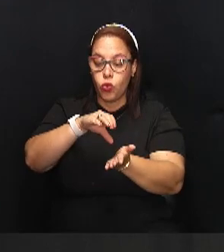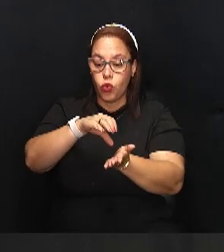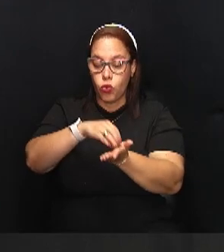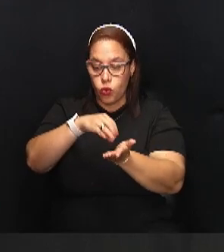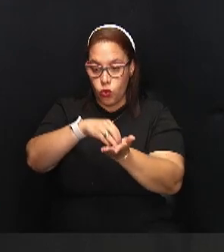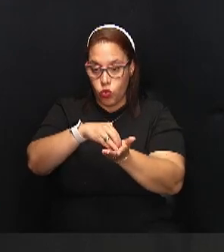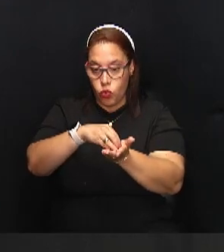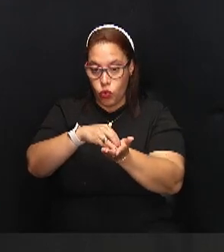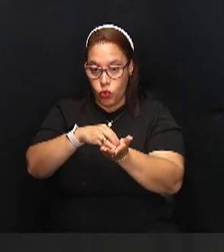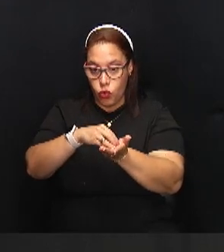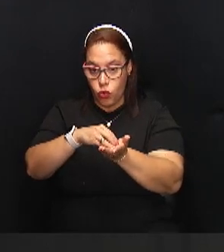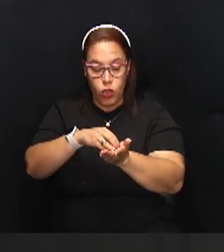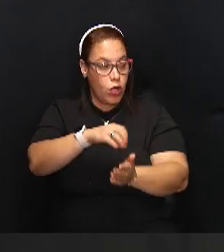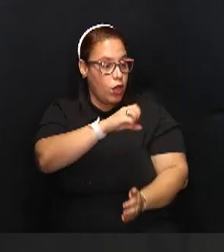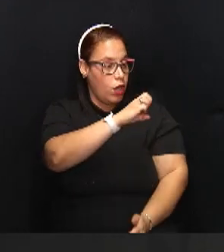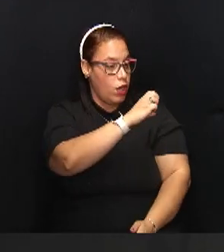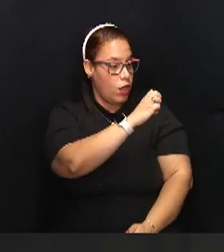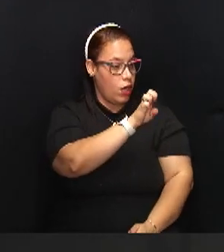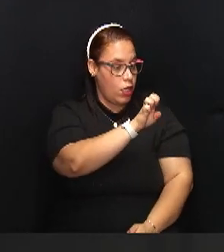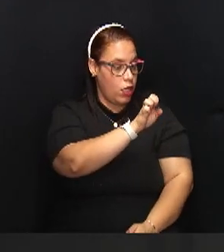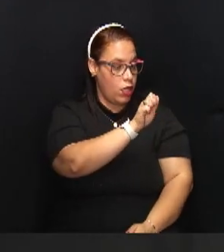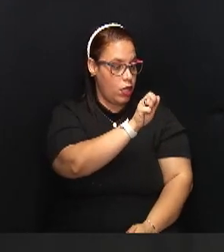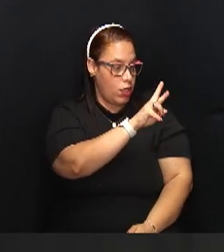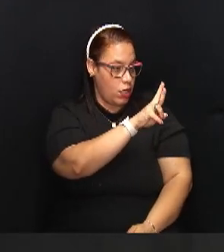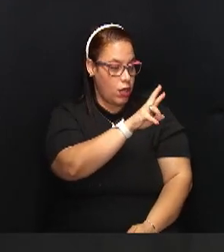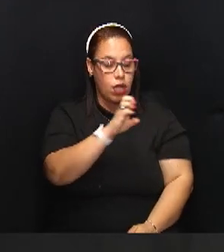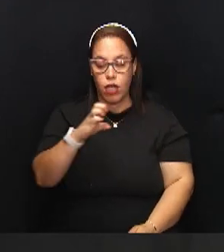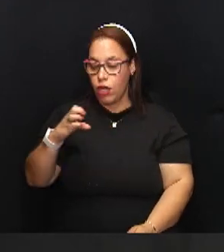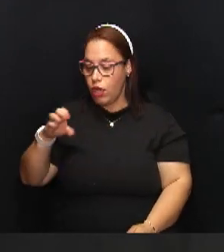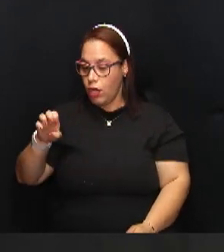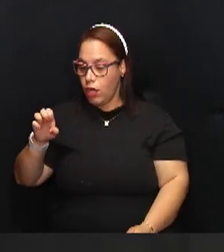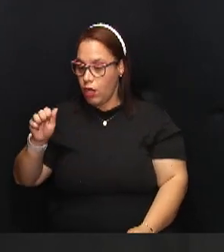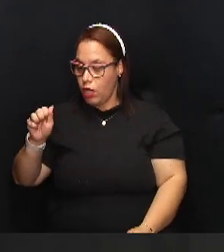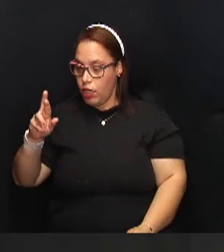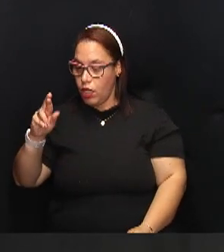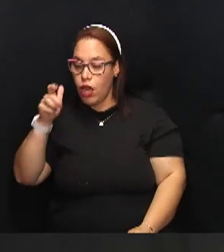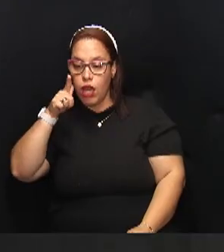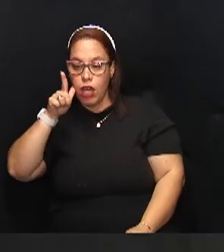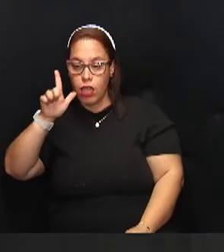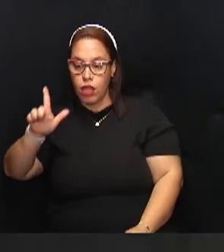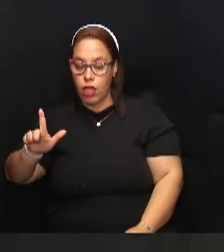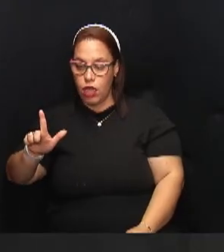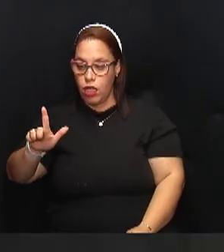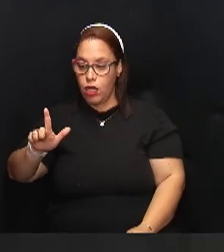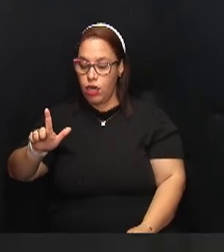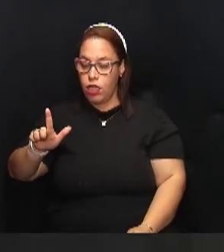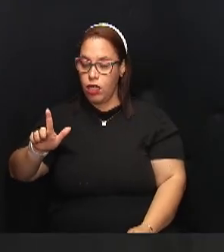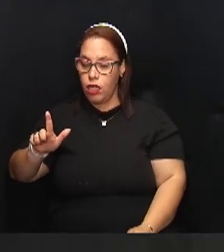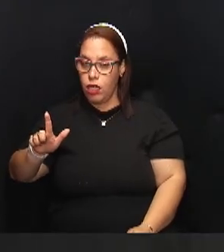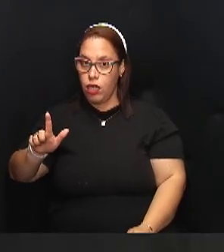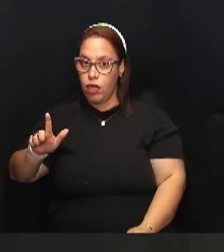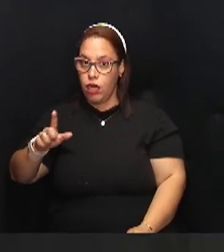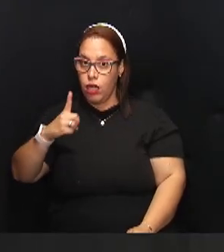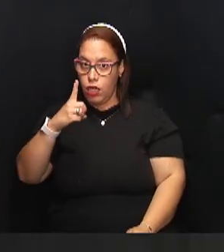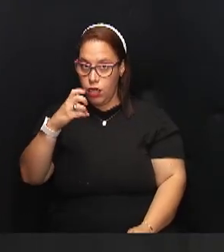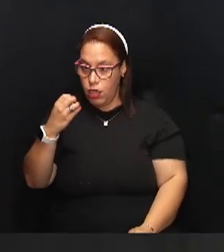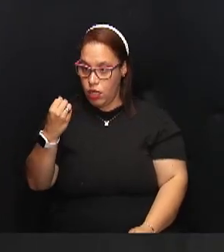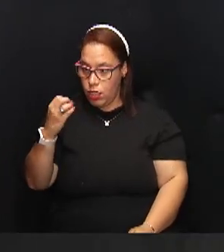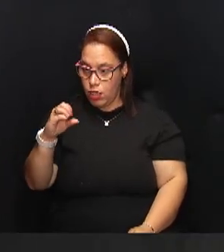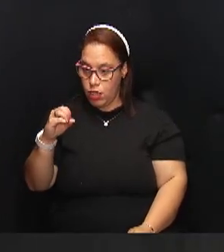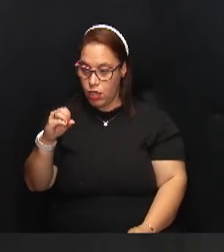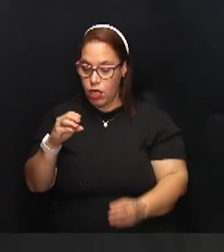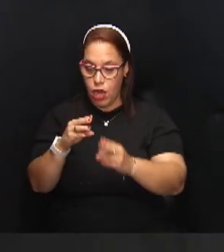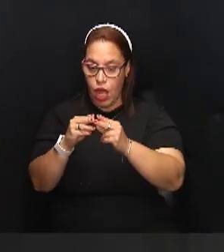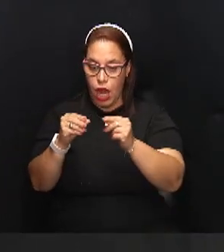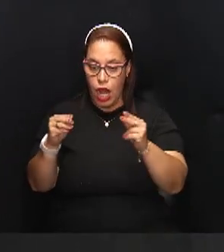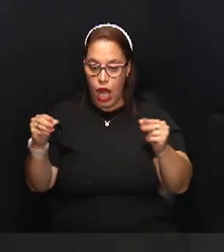Alto Rendimento. Do CEAR. CEAR, exatamente. A gente conseguiu viabilizar, foram 160 toneladas de